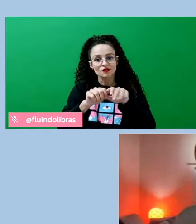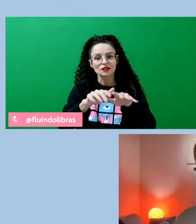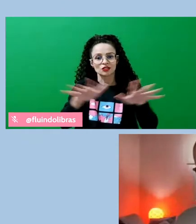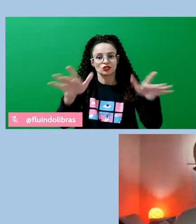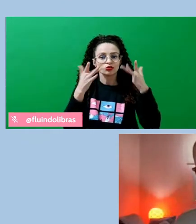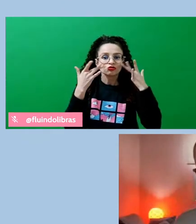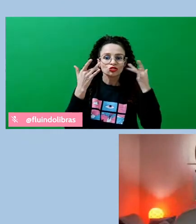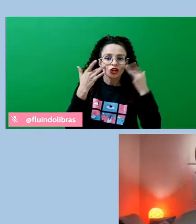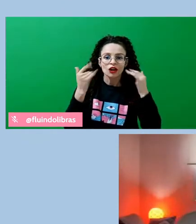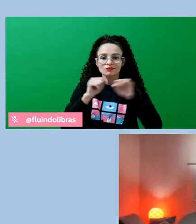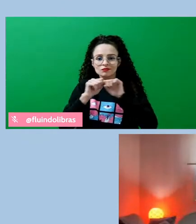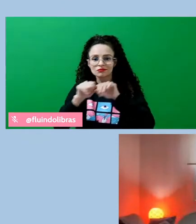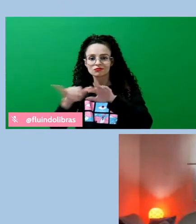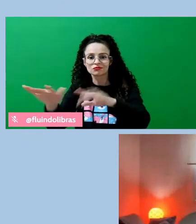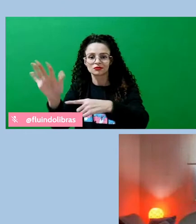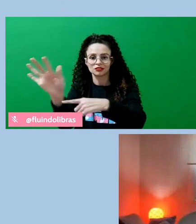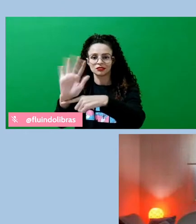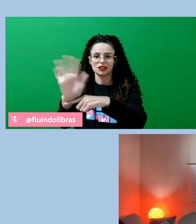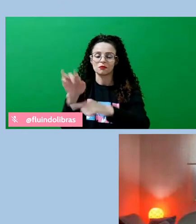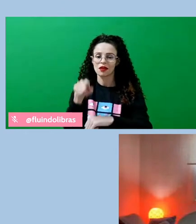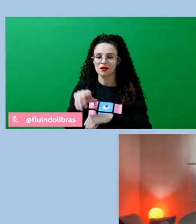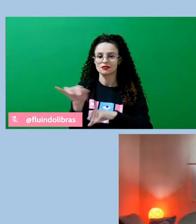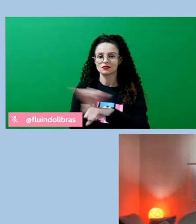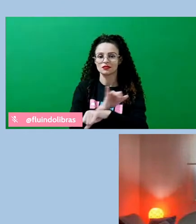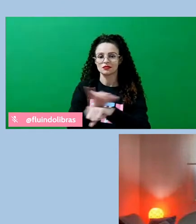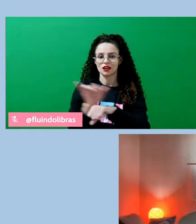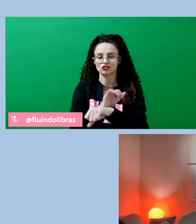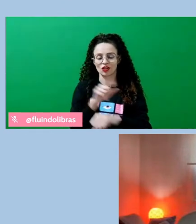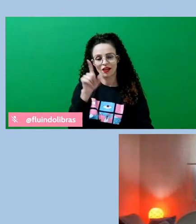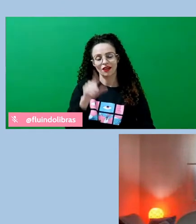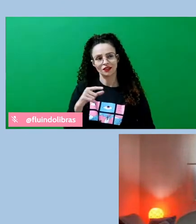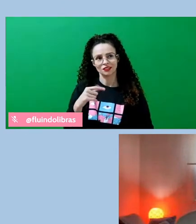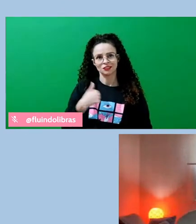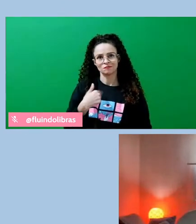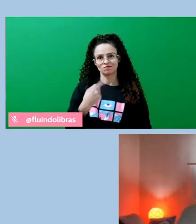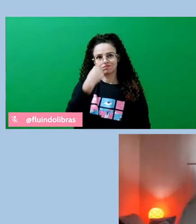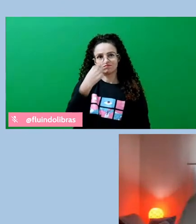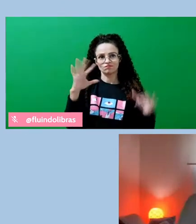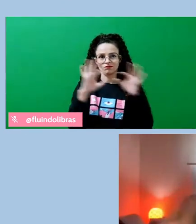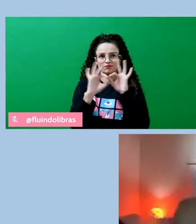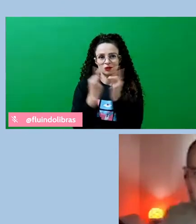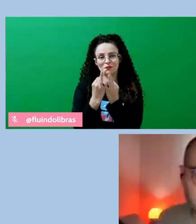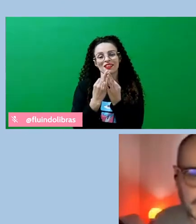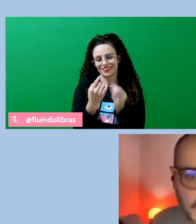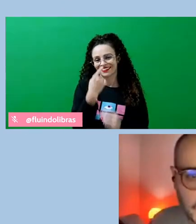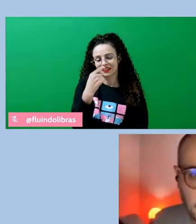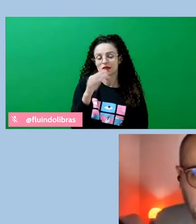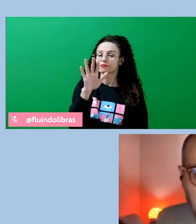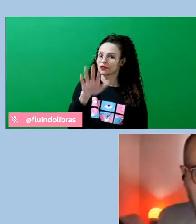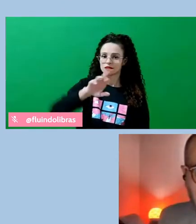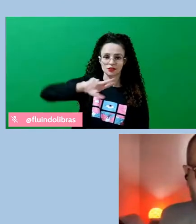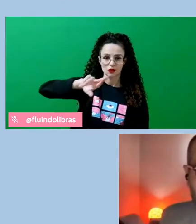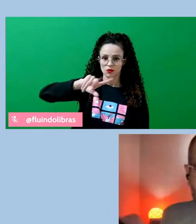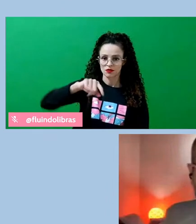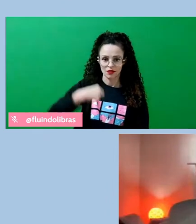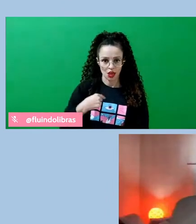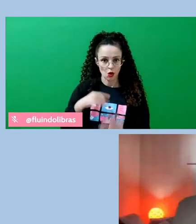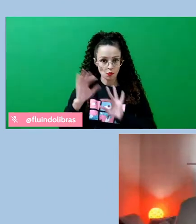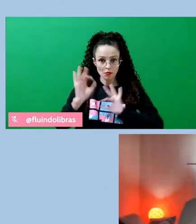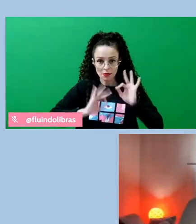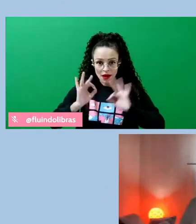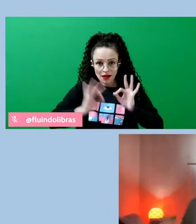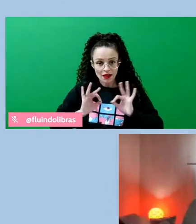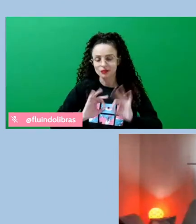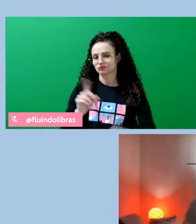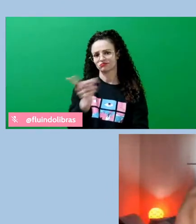esse mecanismo é um pouco familiar para mim, mas isso não quer dizer que eu tivesse preparado para fazer uma peça de